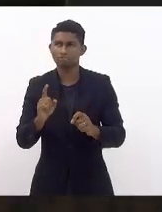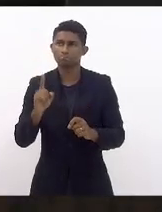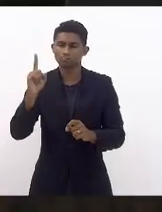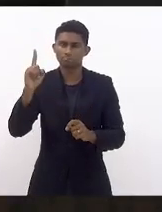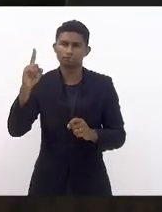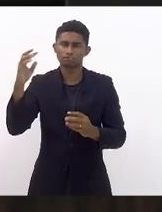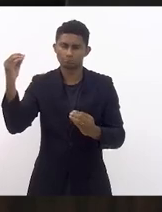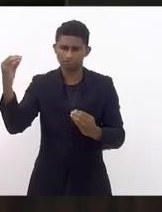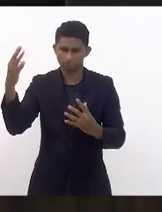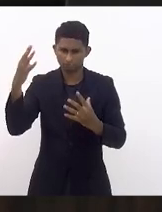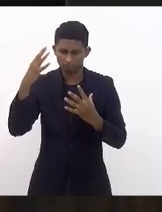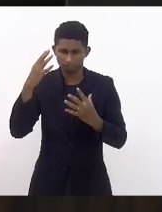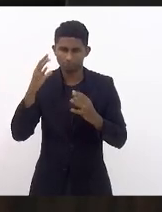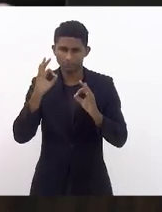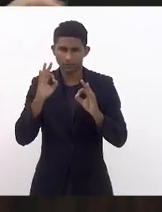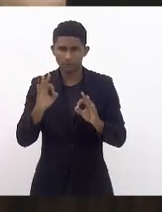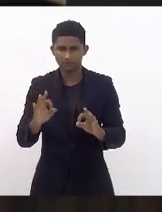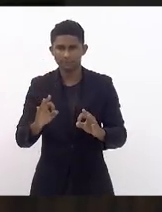favor.